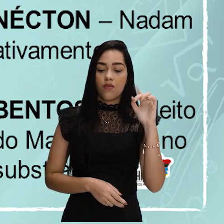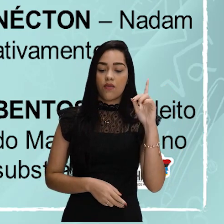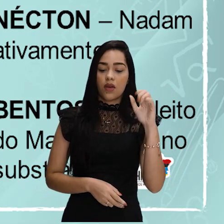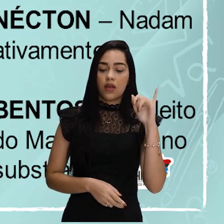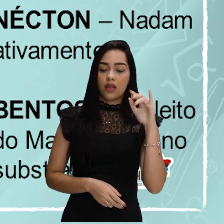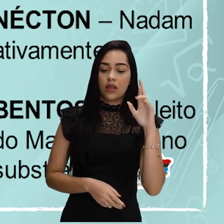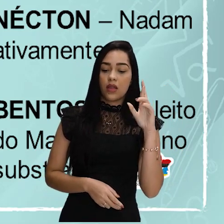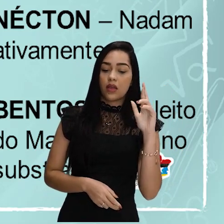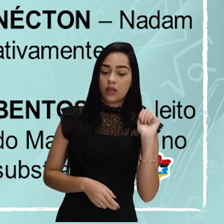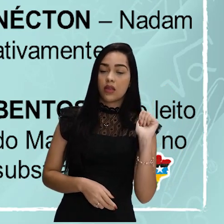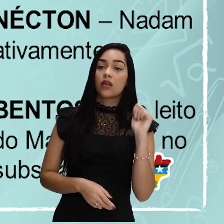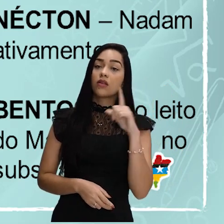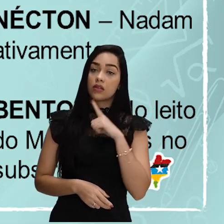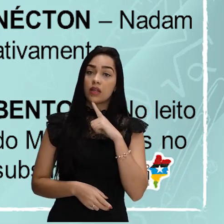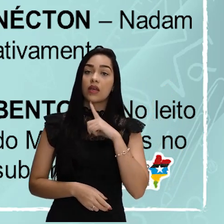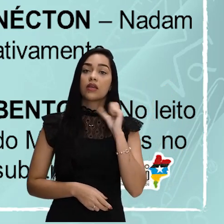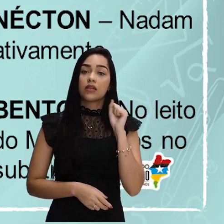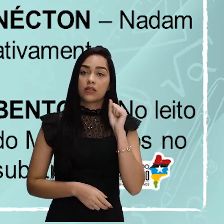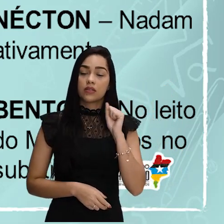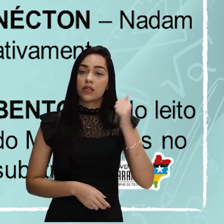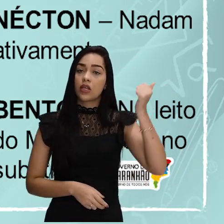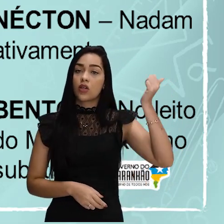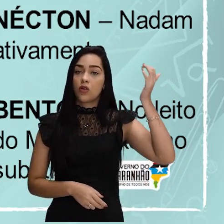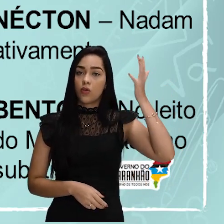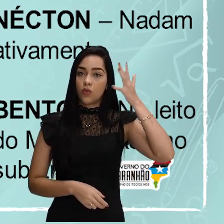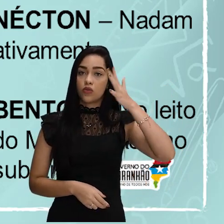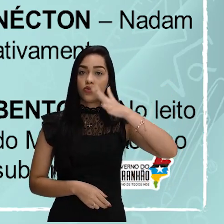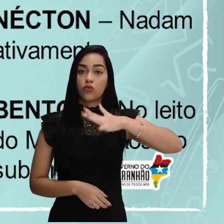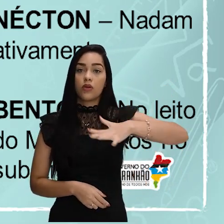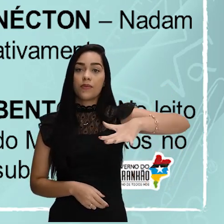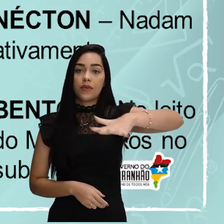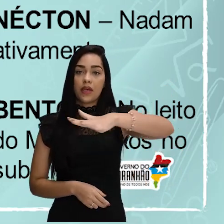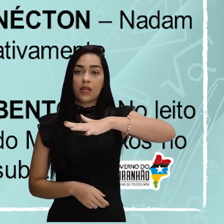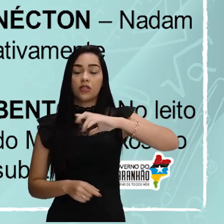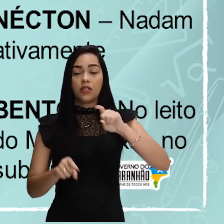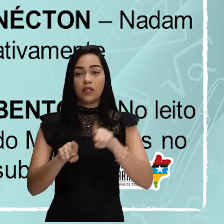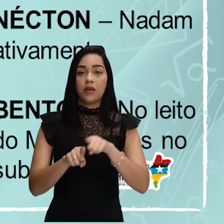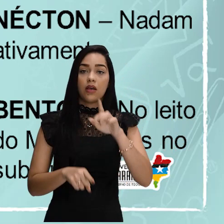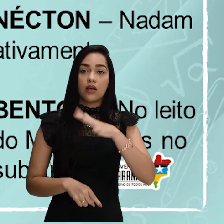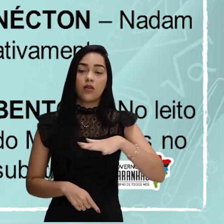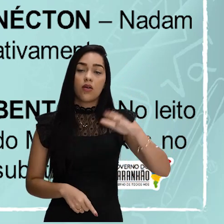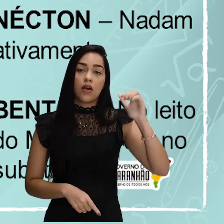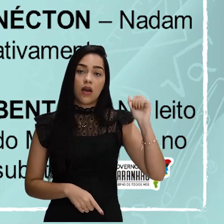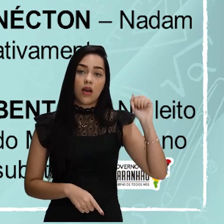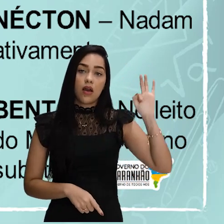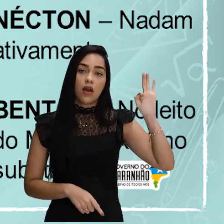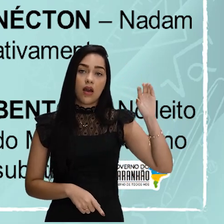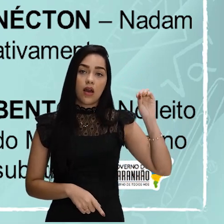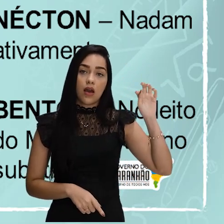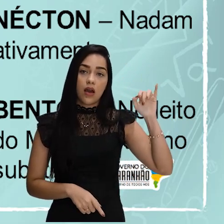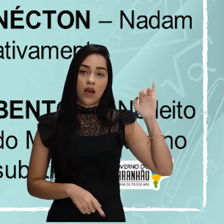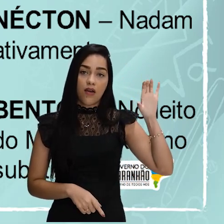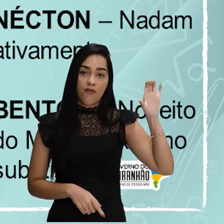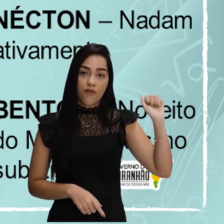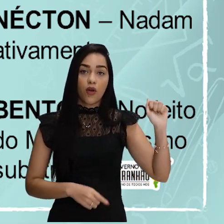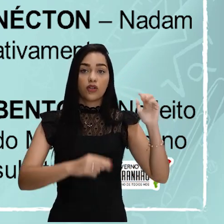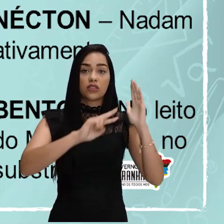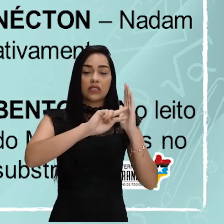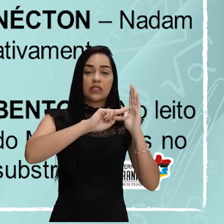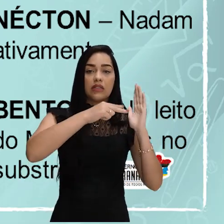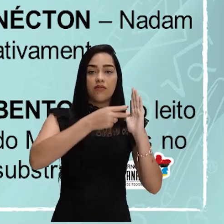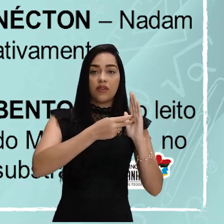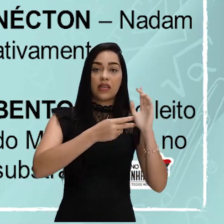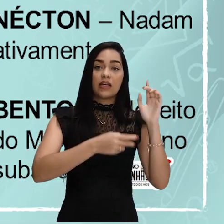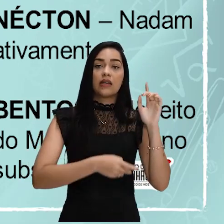que verdadeiramente existe luz nesse ambiente. E a zona afótica, esse A